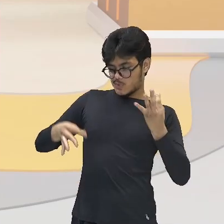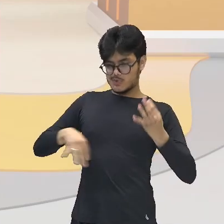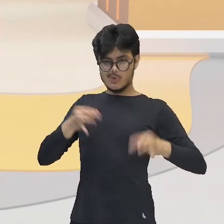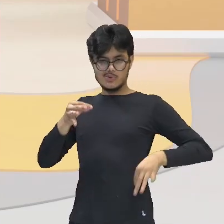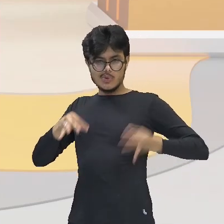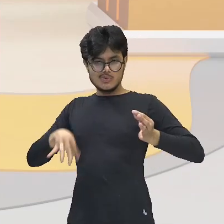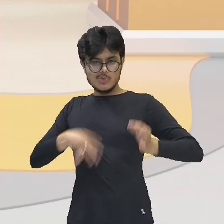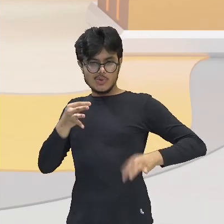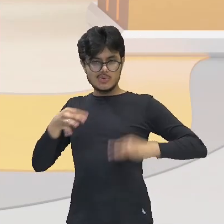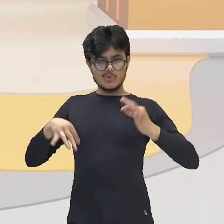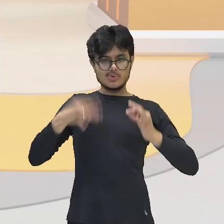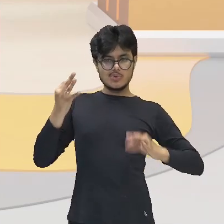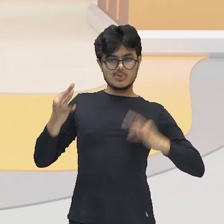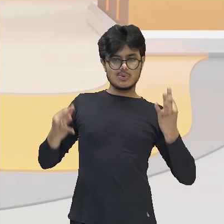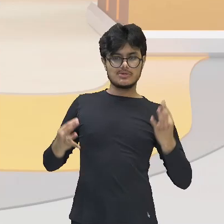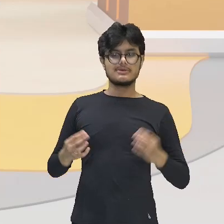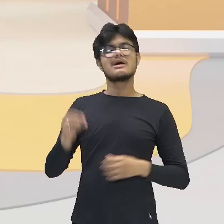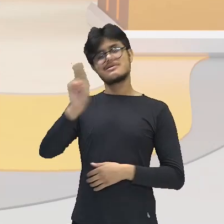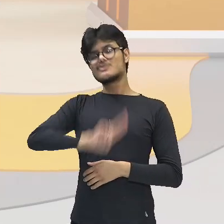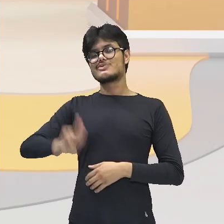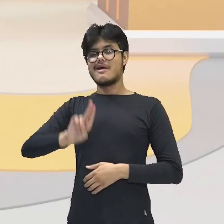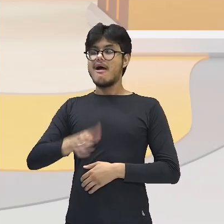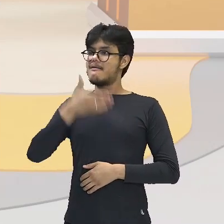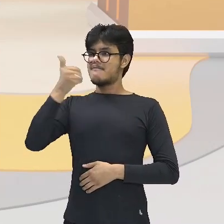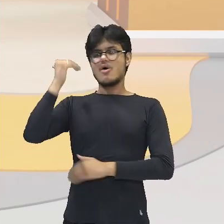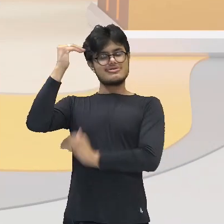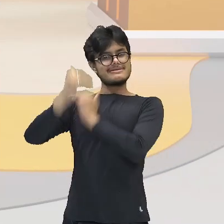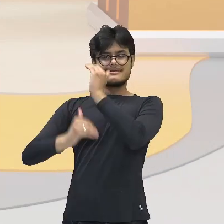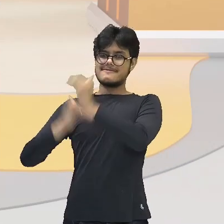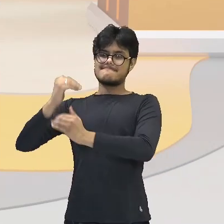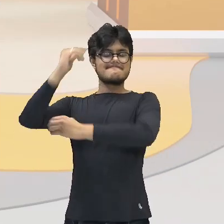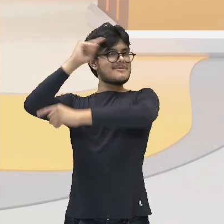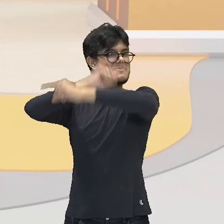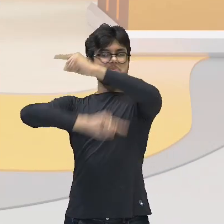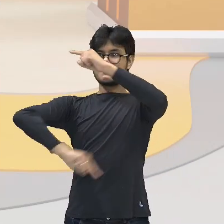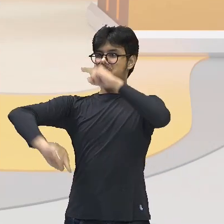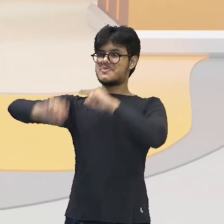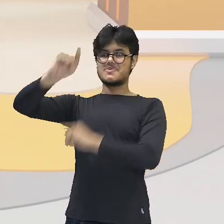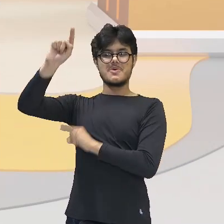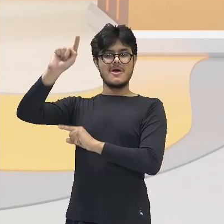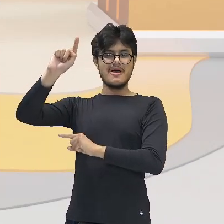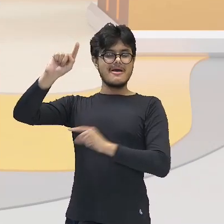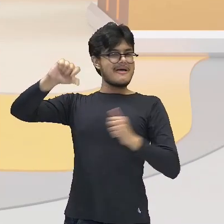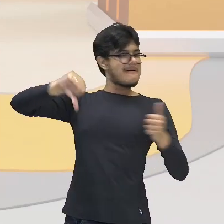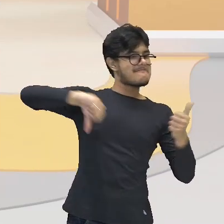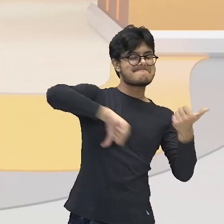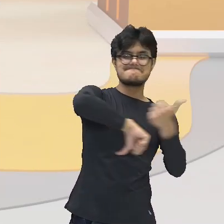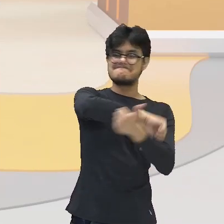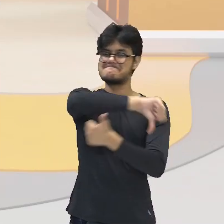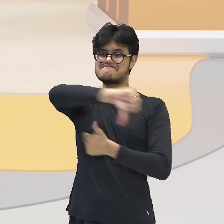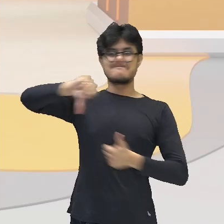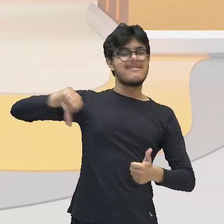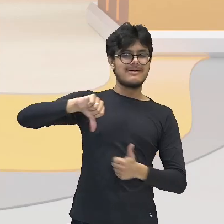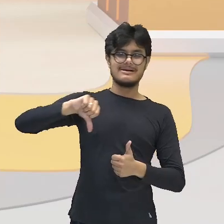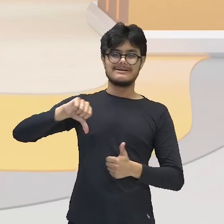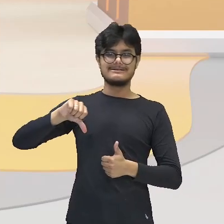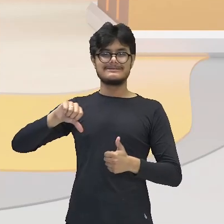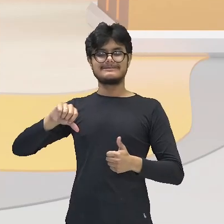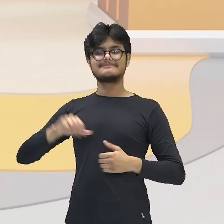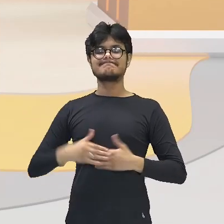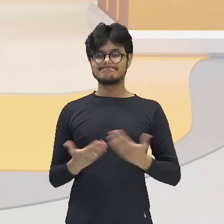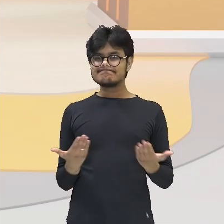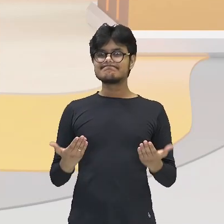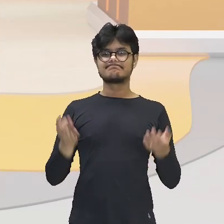as tapeçarias, eles revolucionaram, essas invenções revolucionaram principalmente